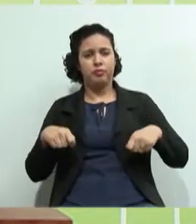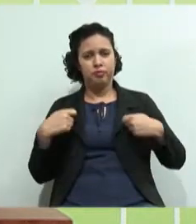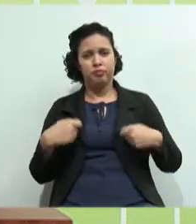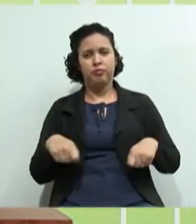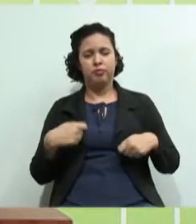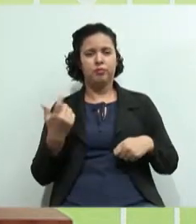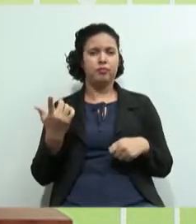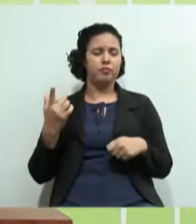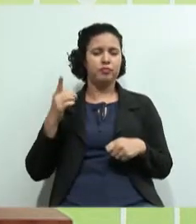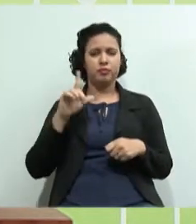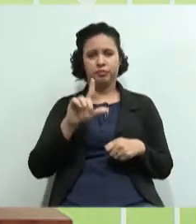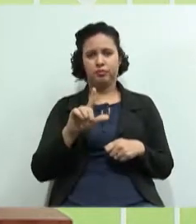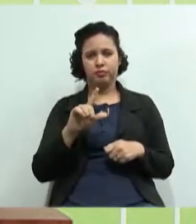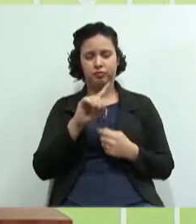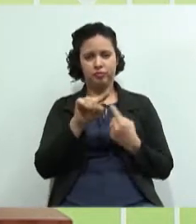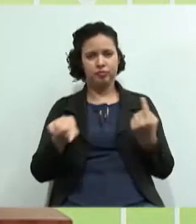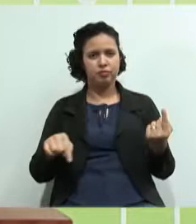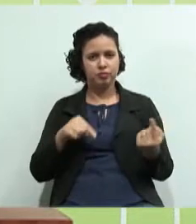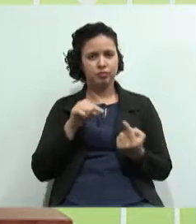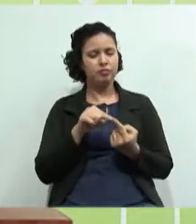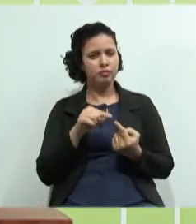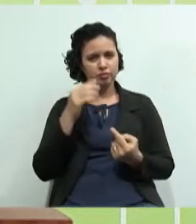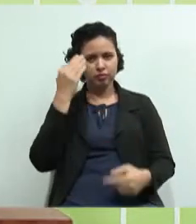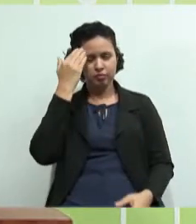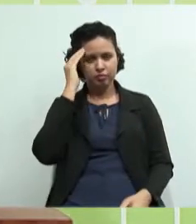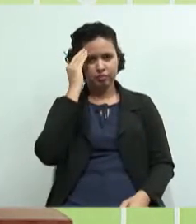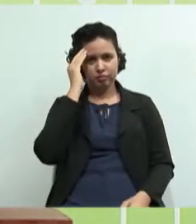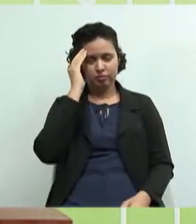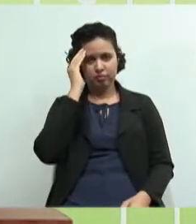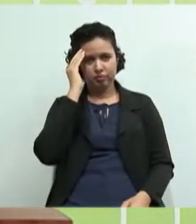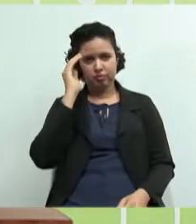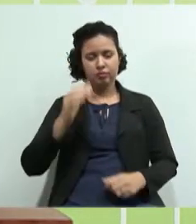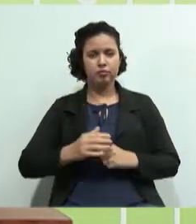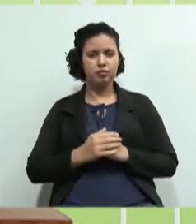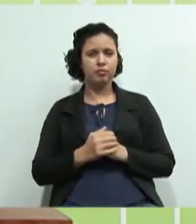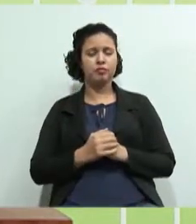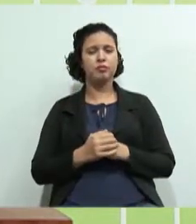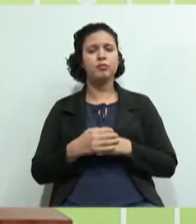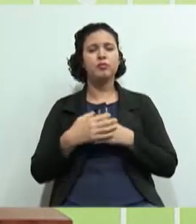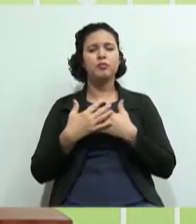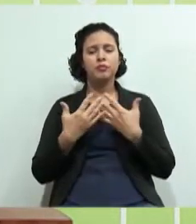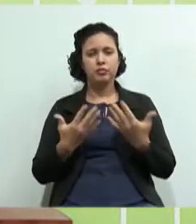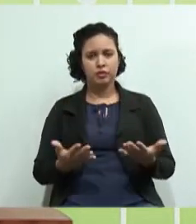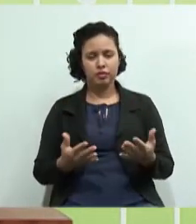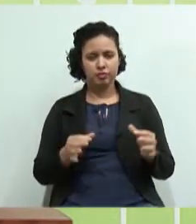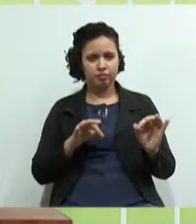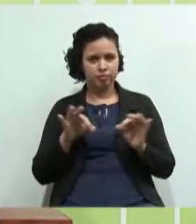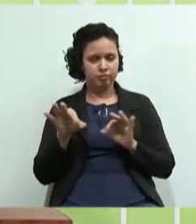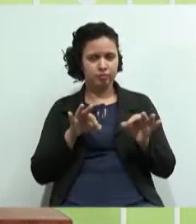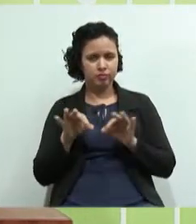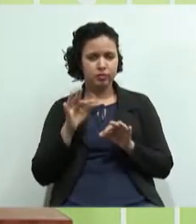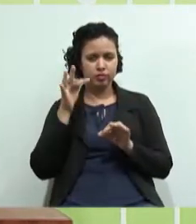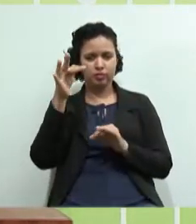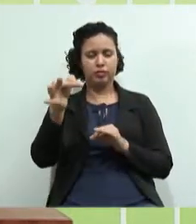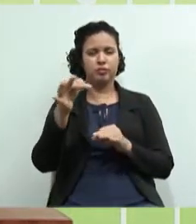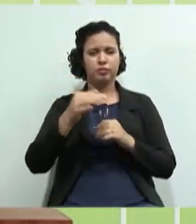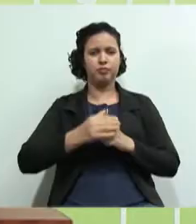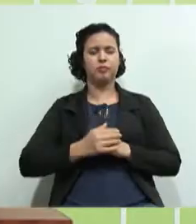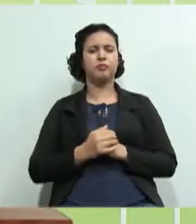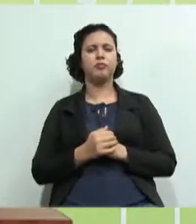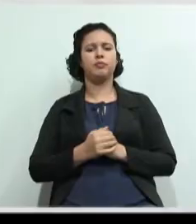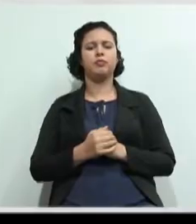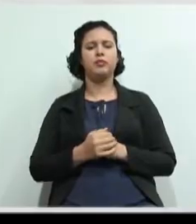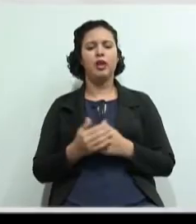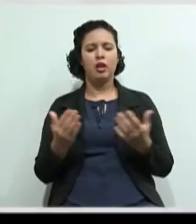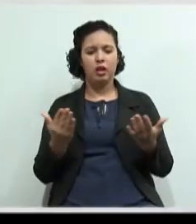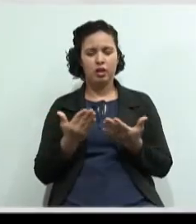se alcançar o objetivo. Tá entendido? Então lembre bem, planejamento está voltado para o futuro. É isso. Vamos para a questão